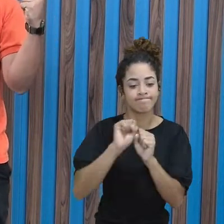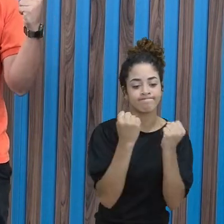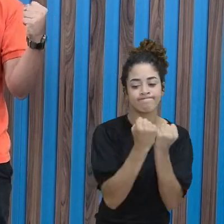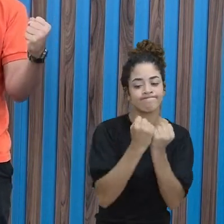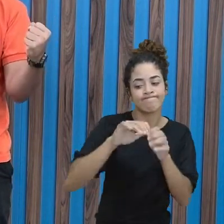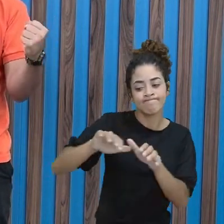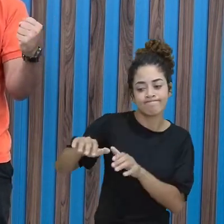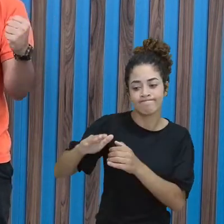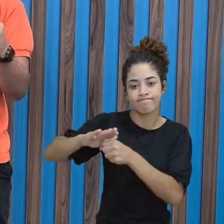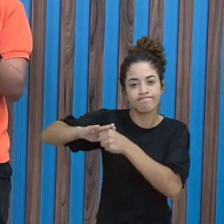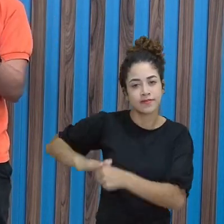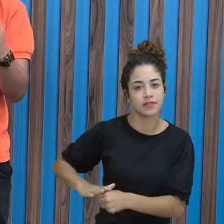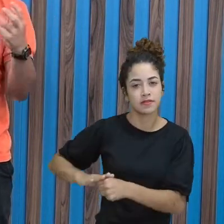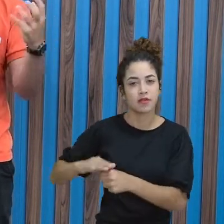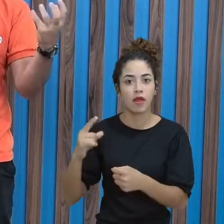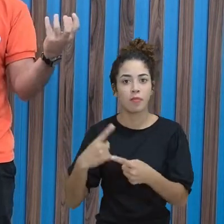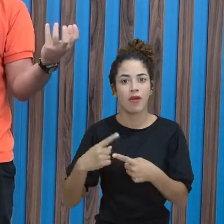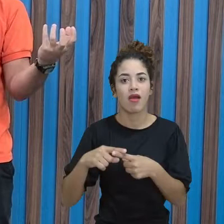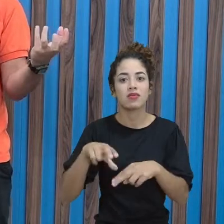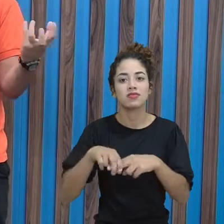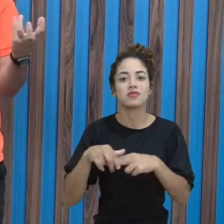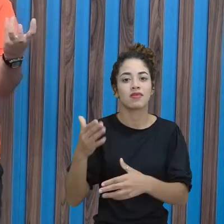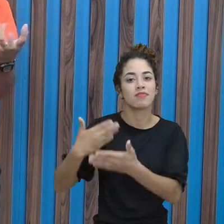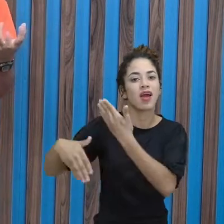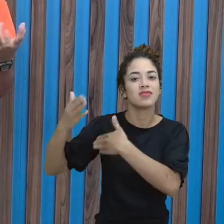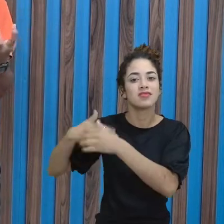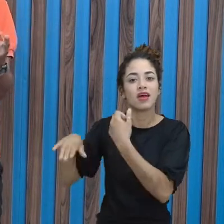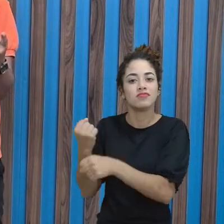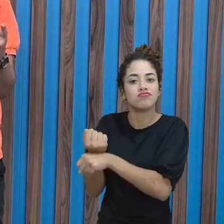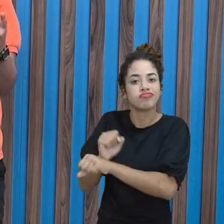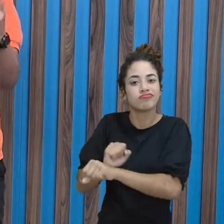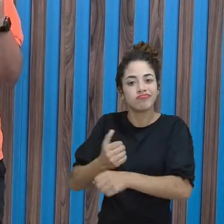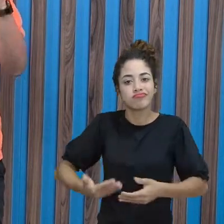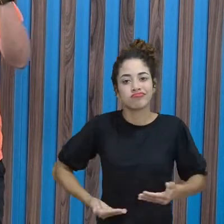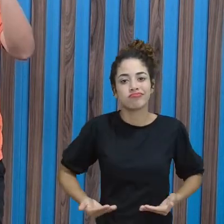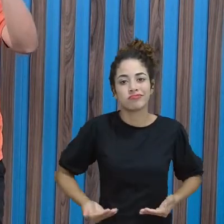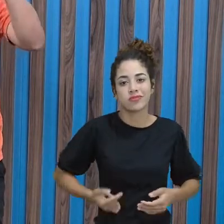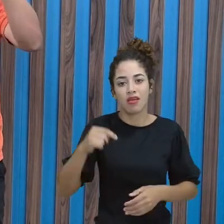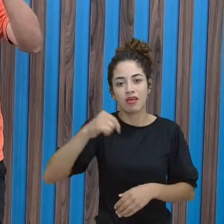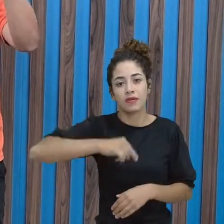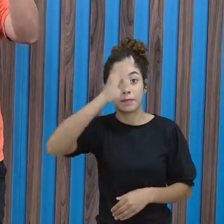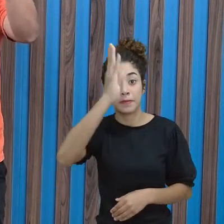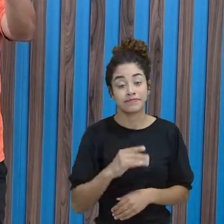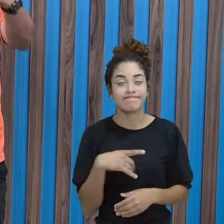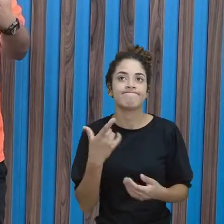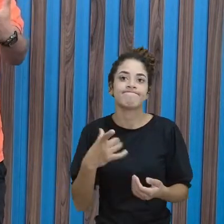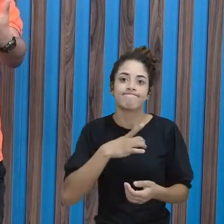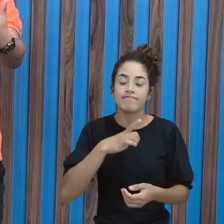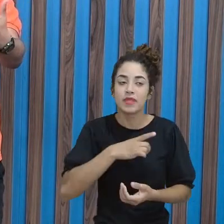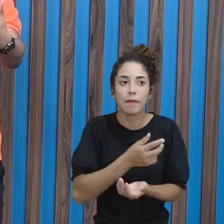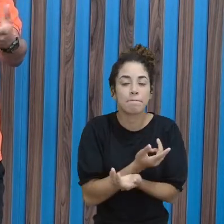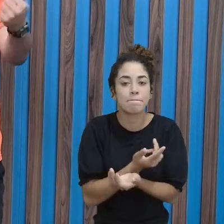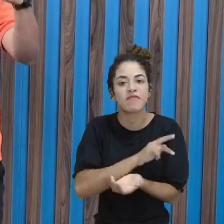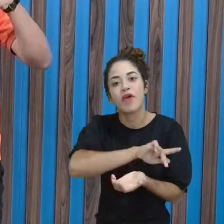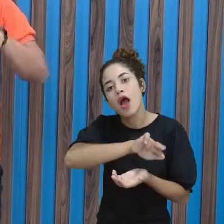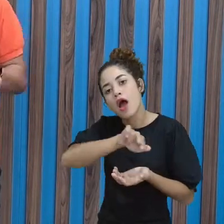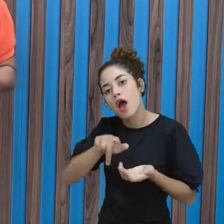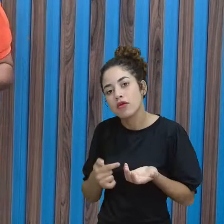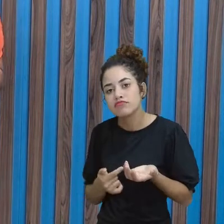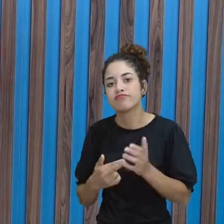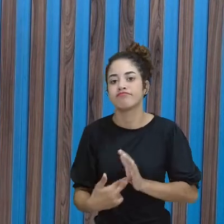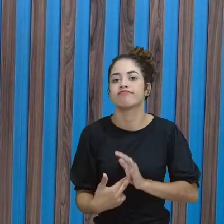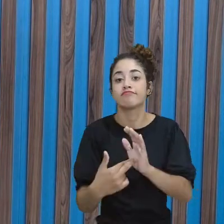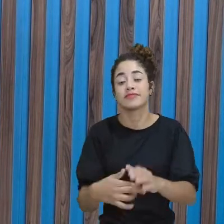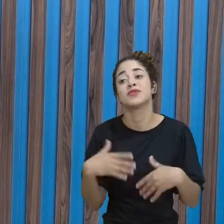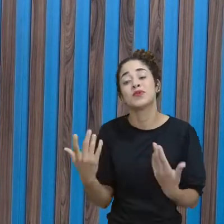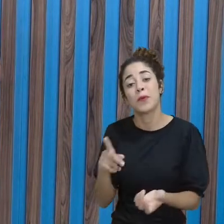como inferior, né? Por causa do passado escravocrata do Brasil. Então, tem muitas referências da etnia e Carla está aqui para falar